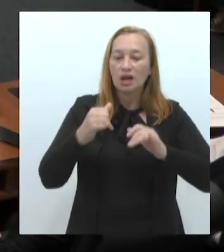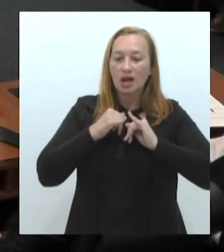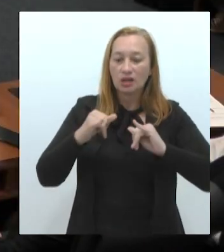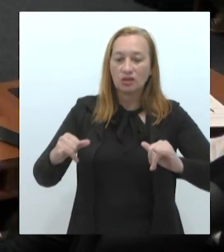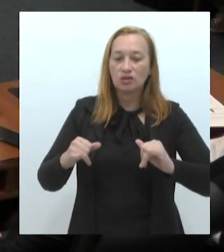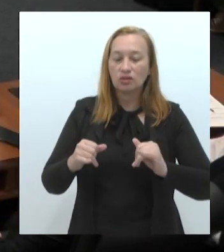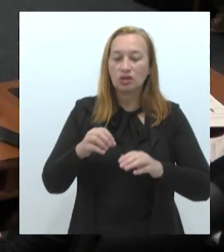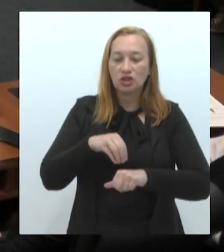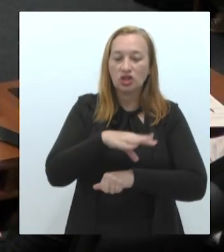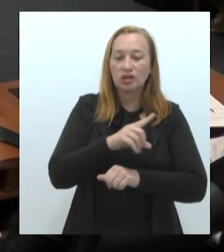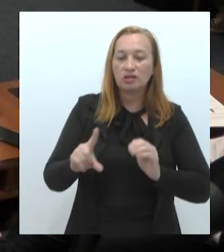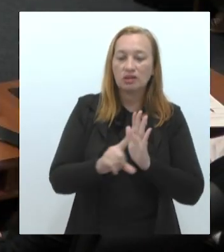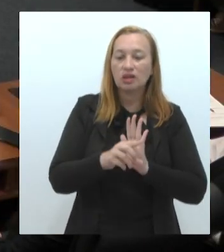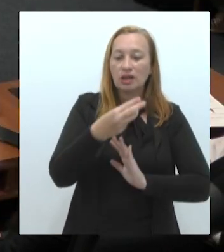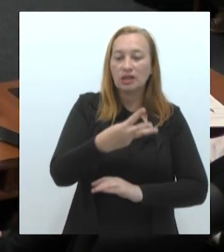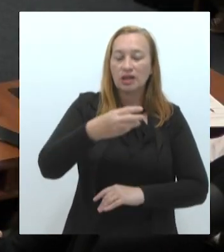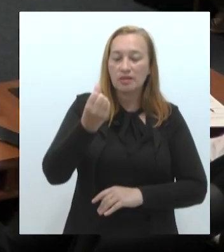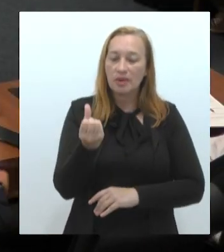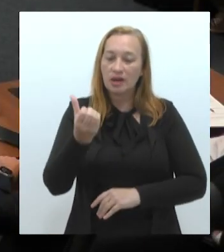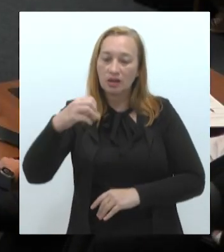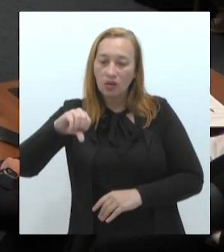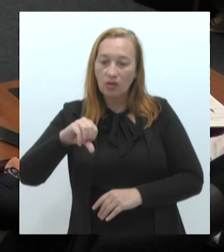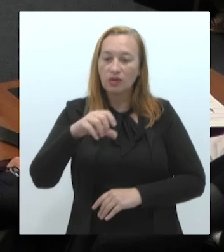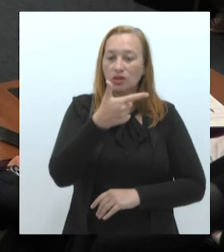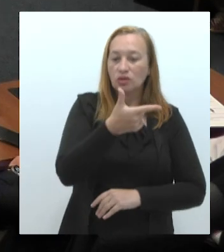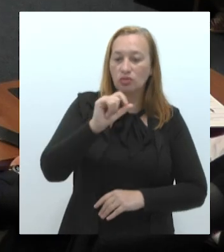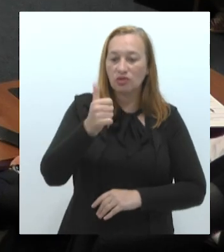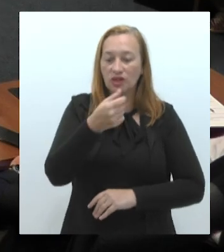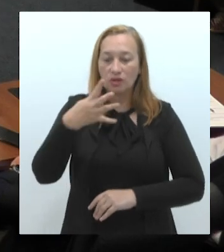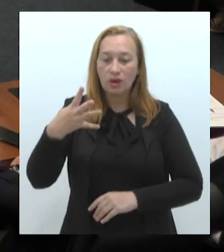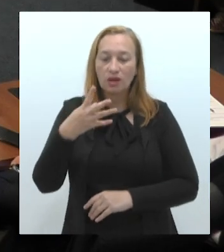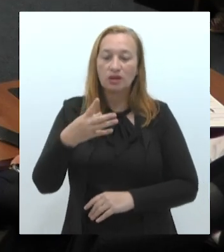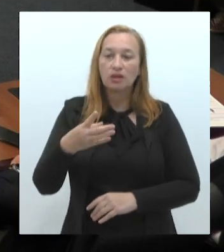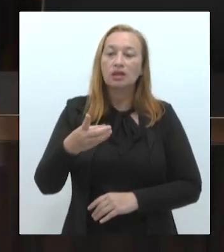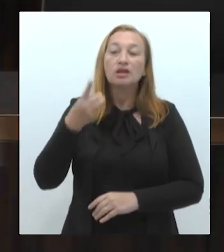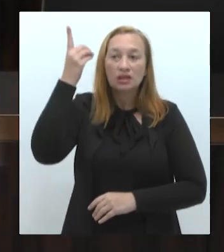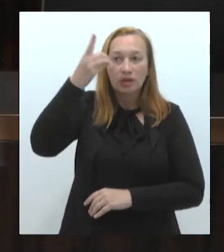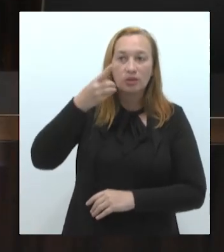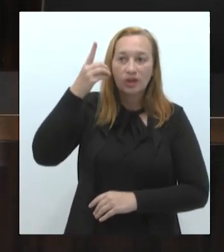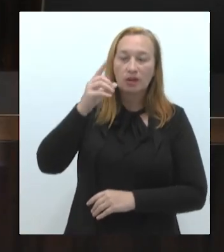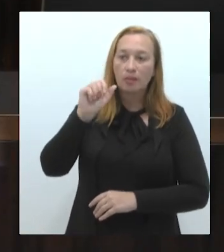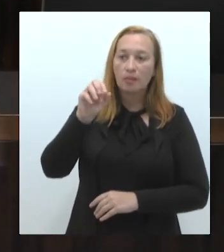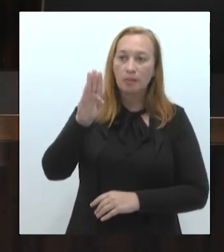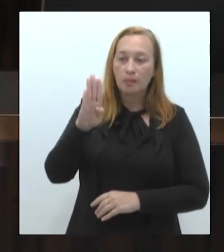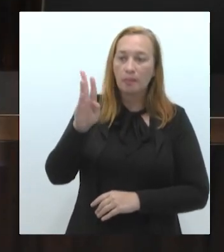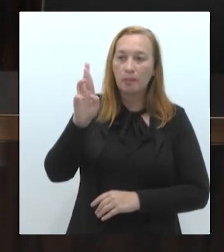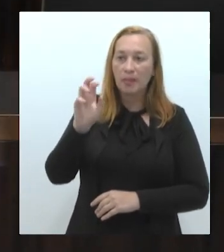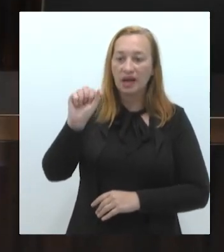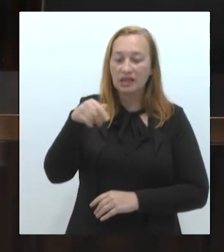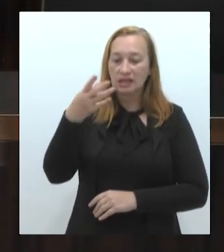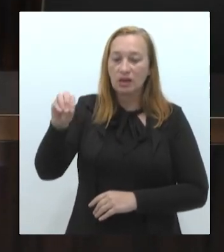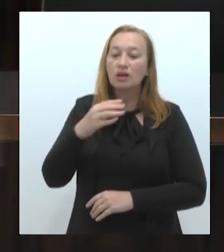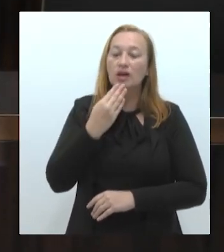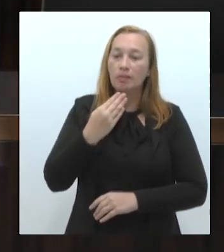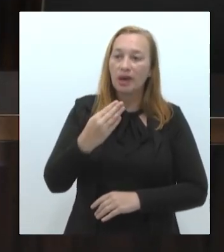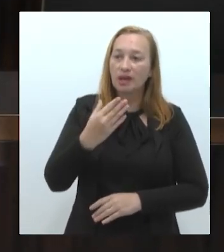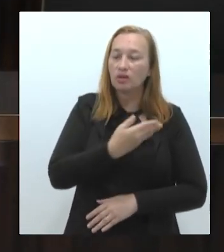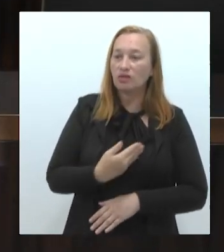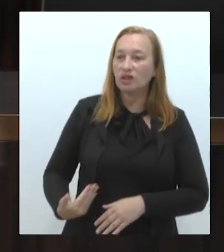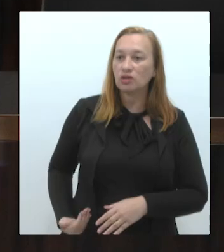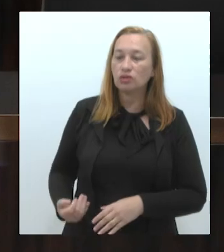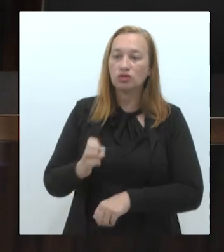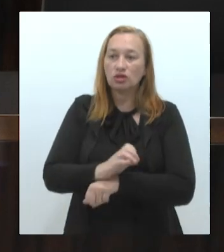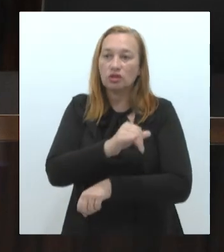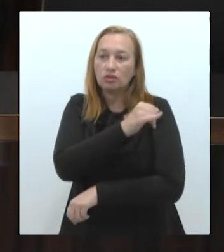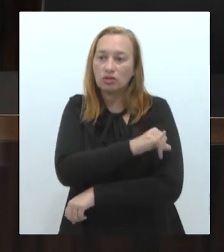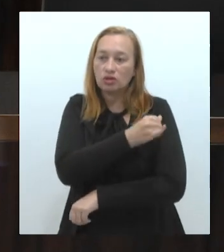Anuncio indicação legislativa 369 de 2024, de autoria do deputado Brazão, que solicita ao excelentíssimo senhor